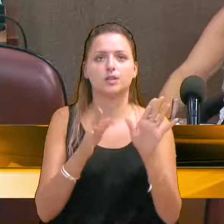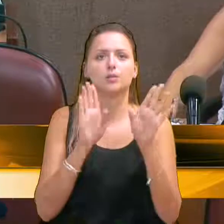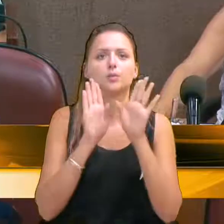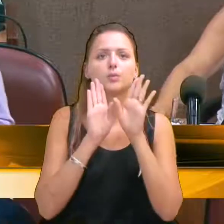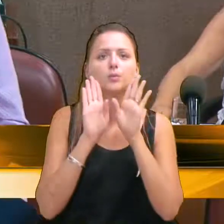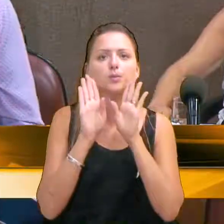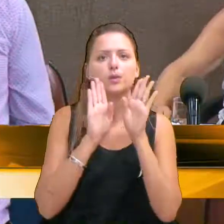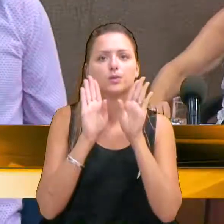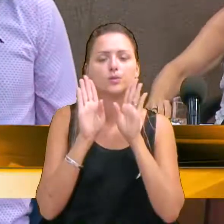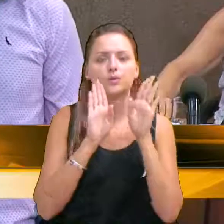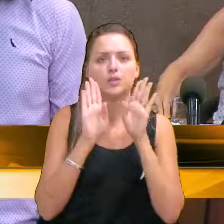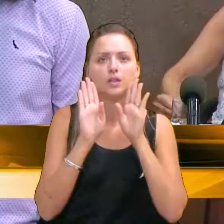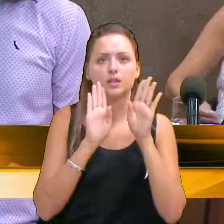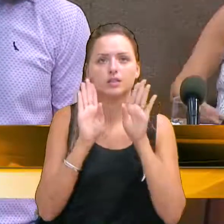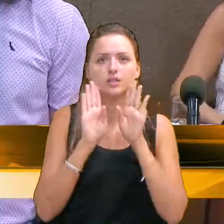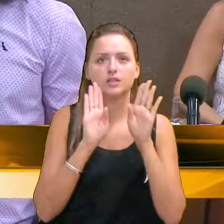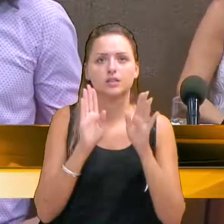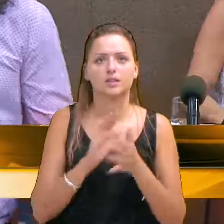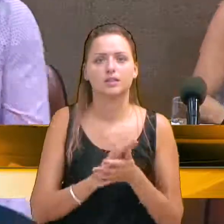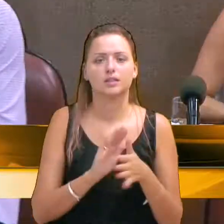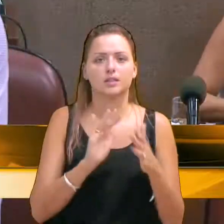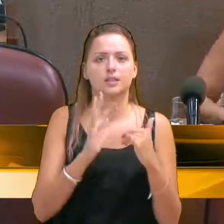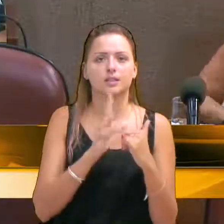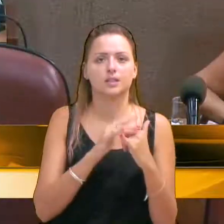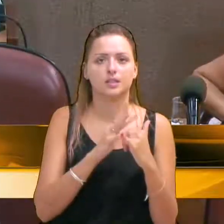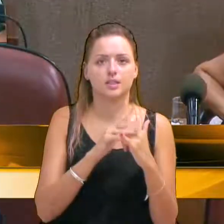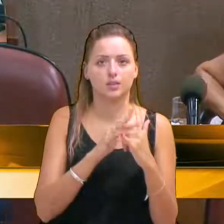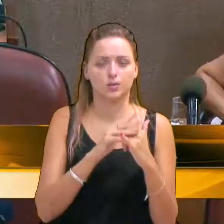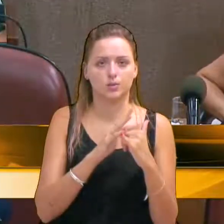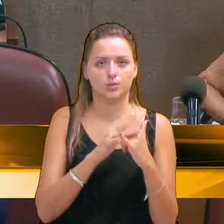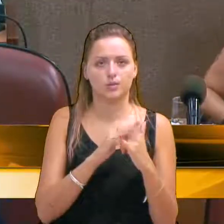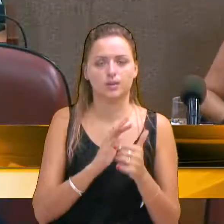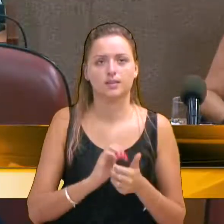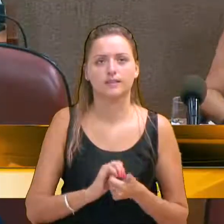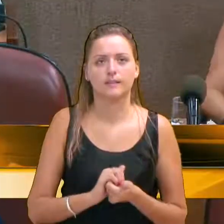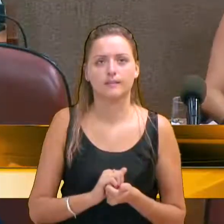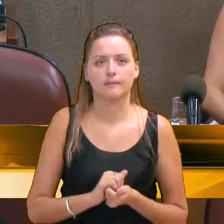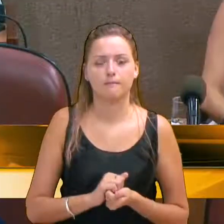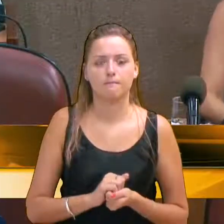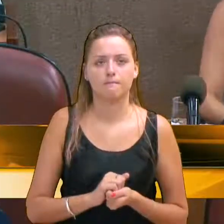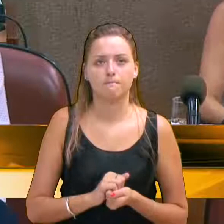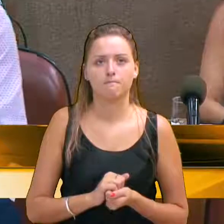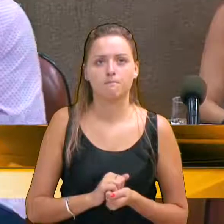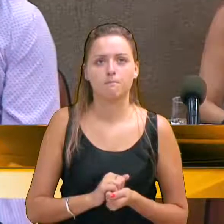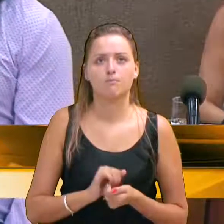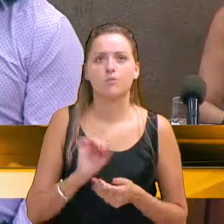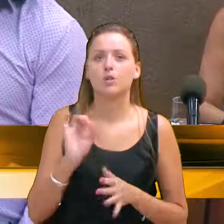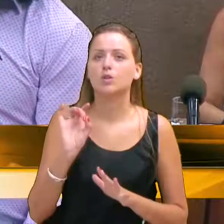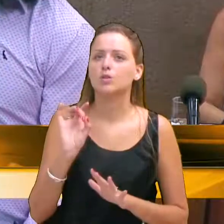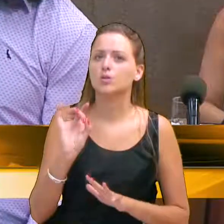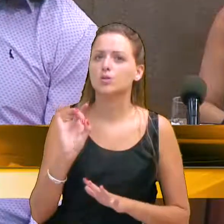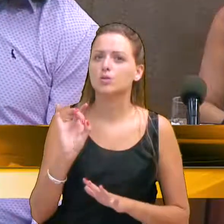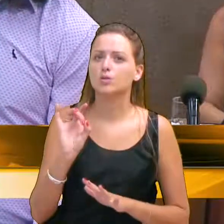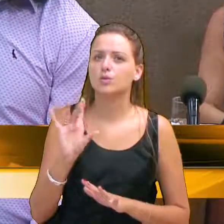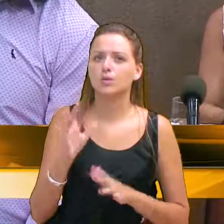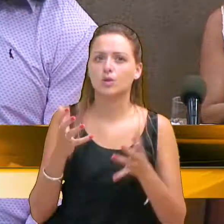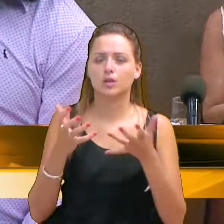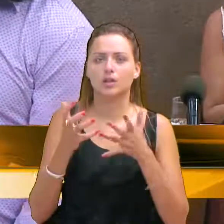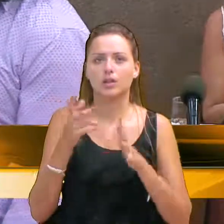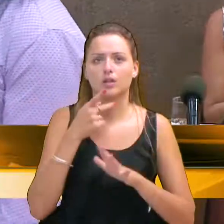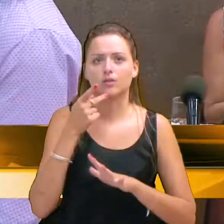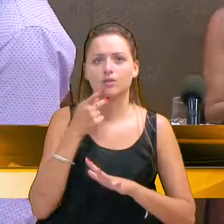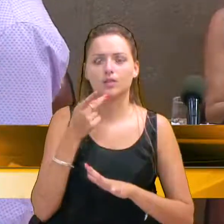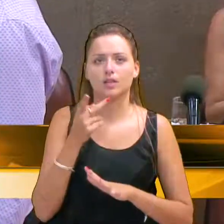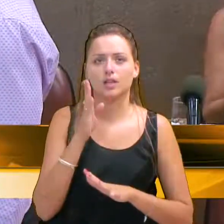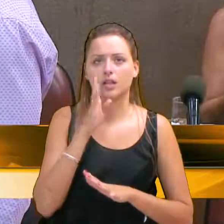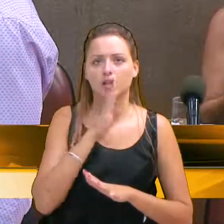Facebook e YouTube. Então, só fazer aqui um pequeno comentário aqui à